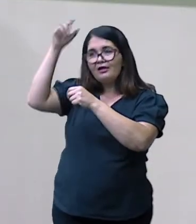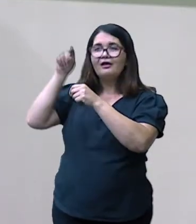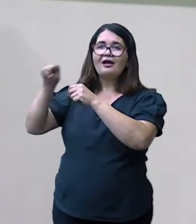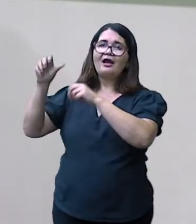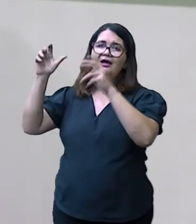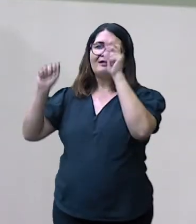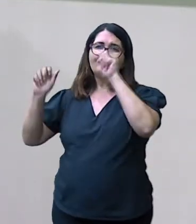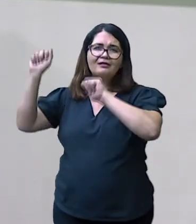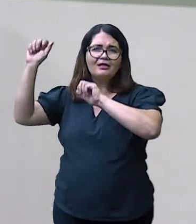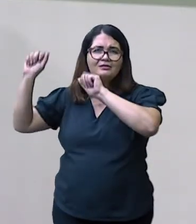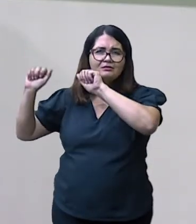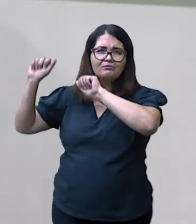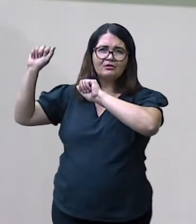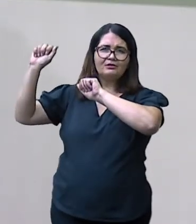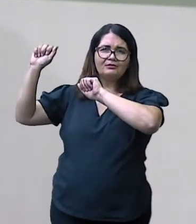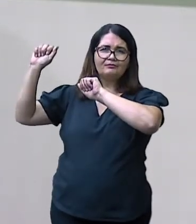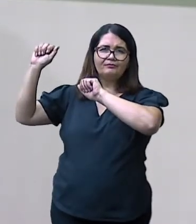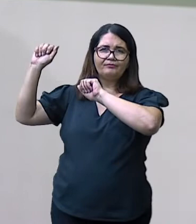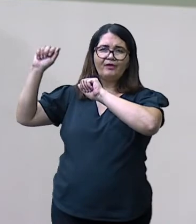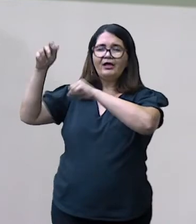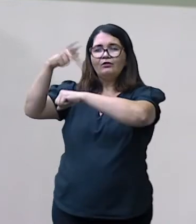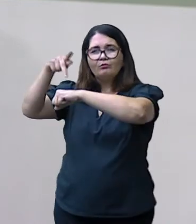eles fizeram uma reunião